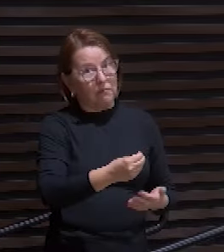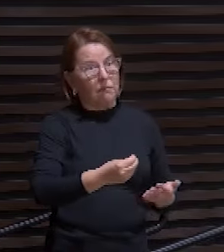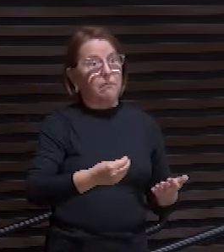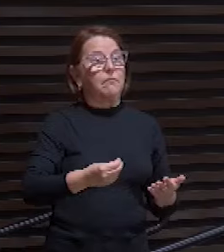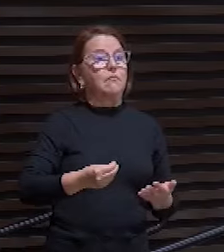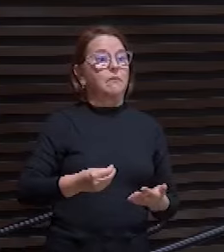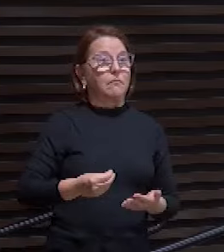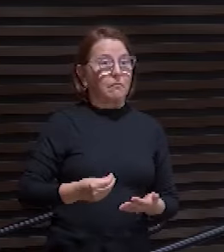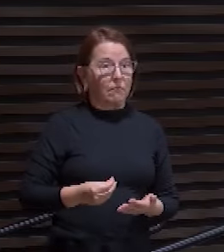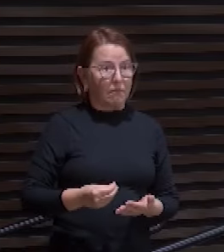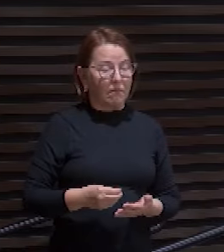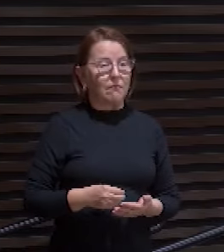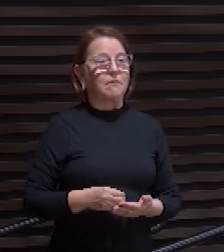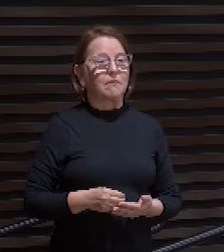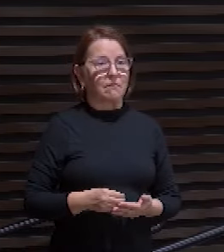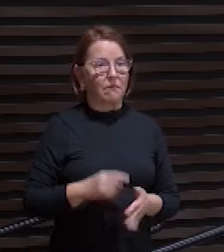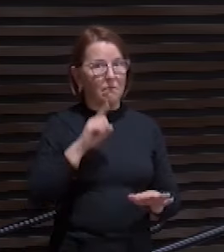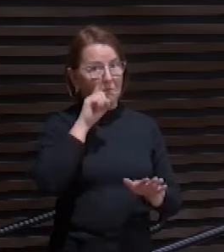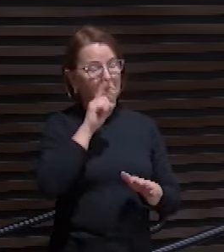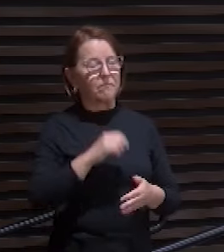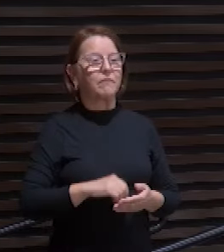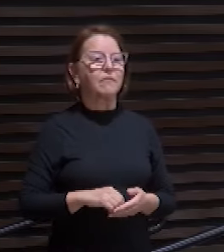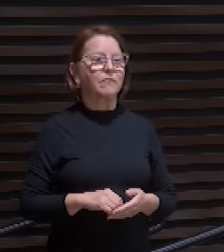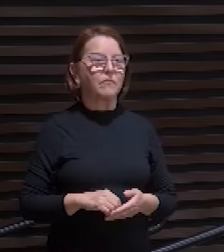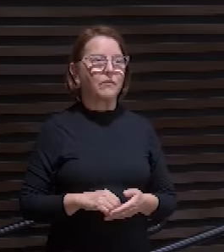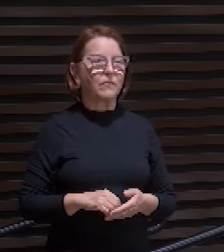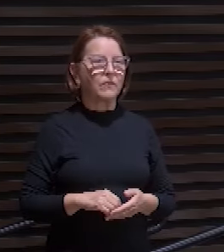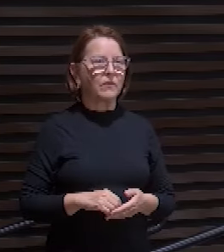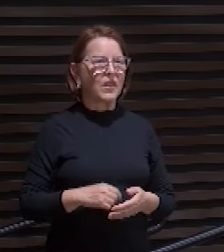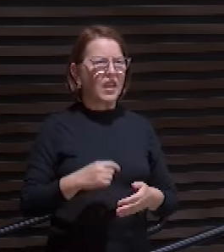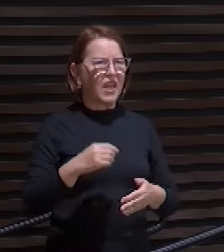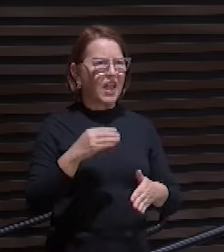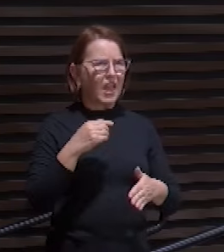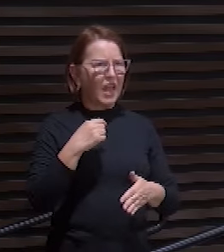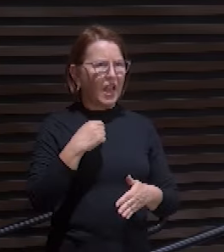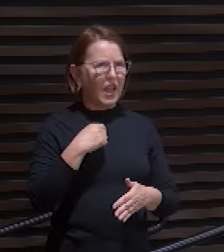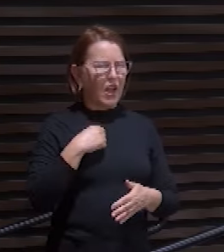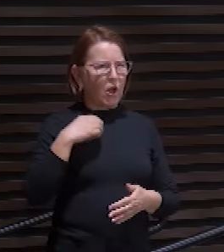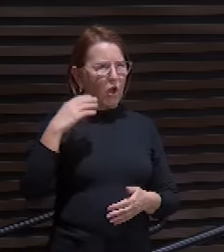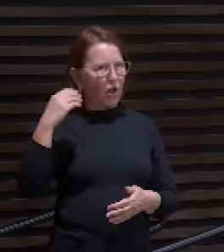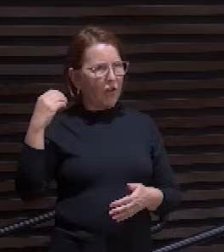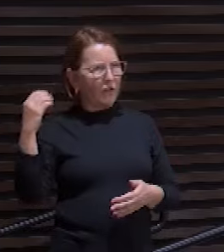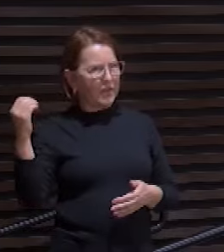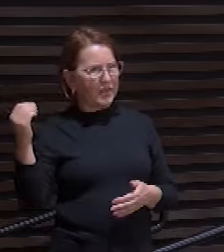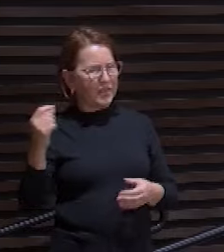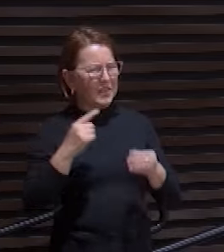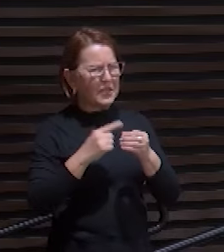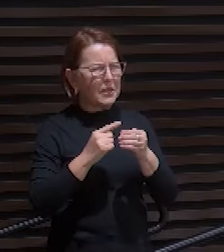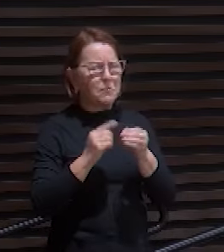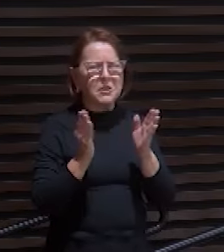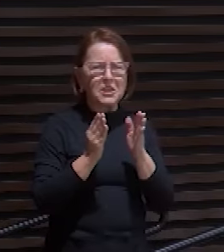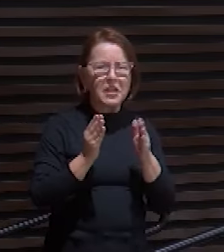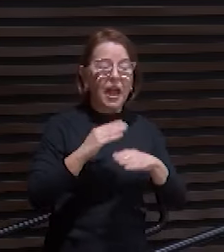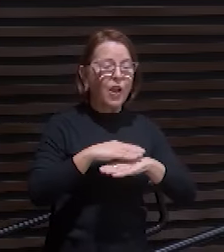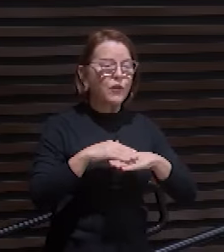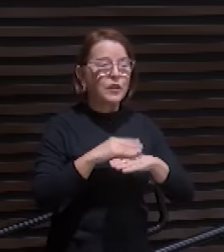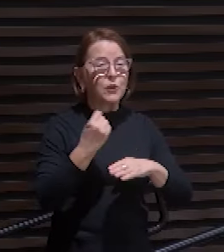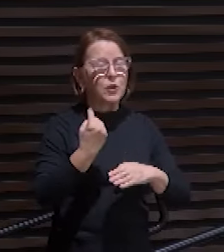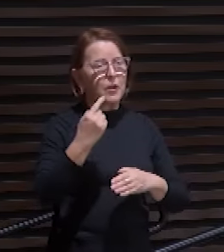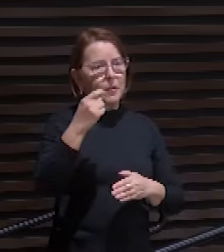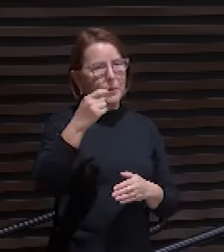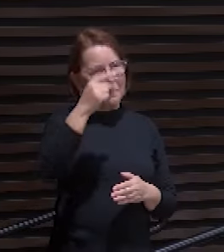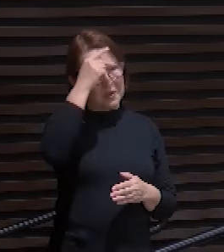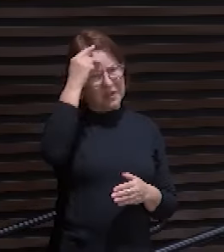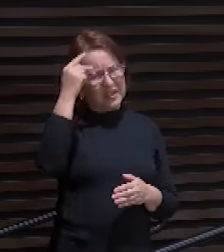é mole. Eu tive agora de viagem uma cidadezinha desse tamanhozinho, quando eu cheguei lá conversando com uma pessoa, e ele falou